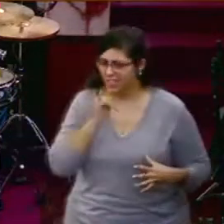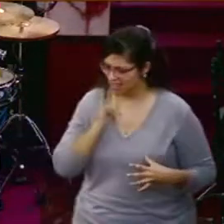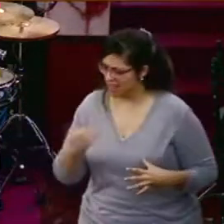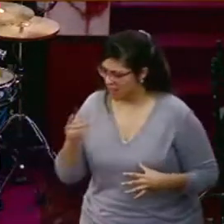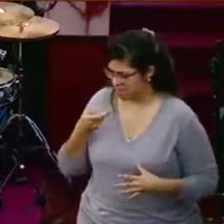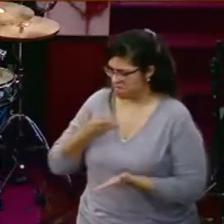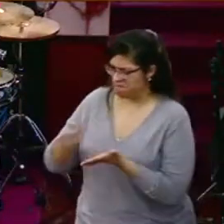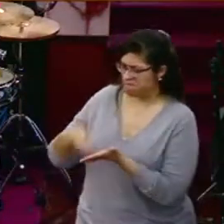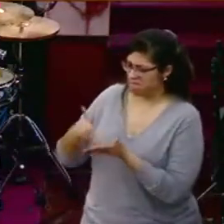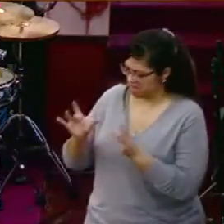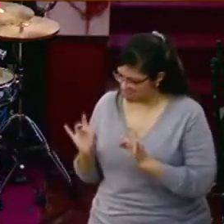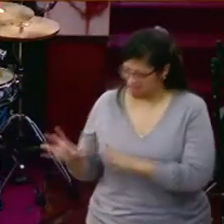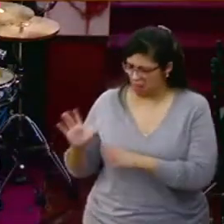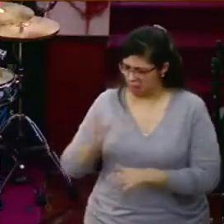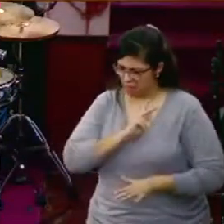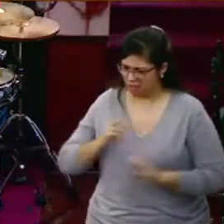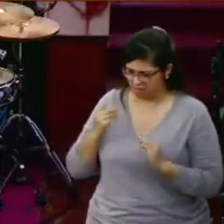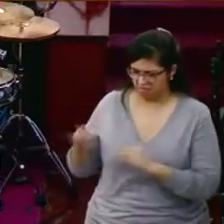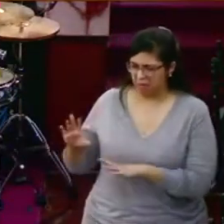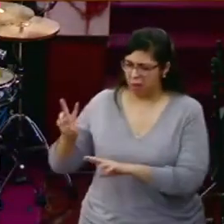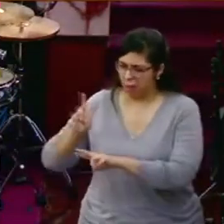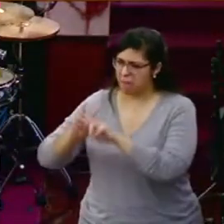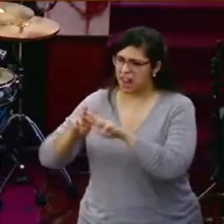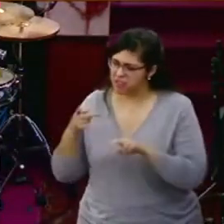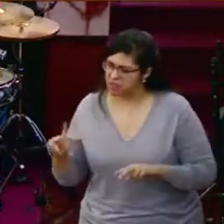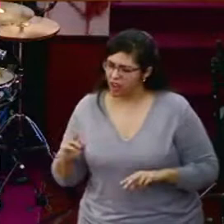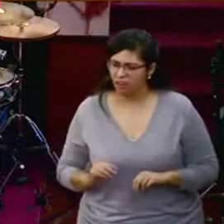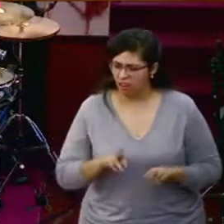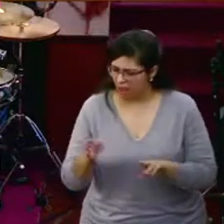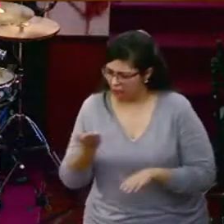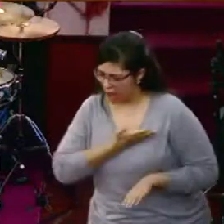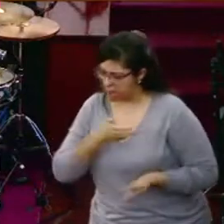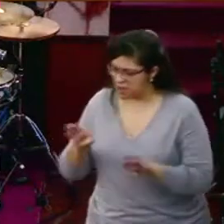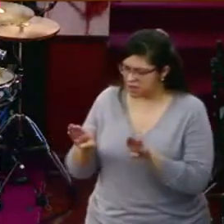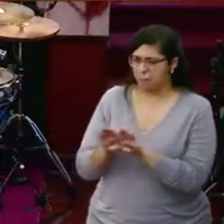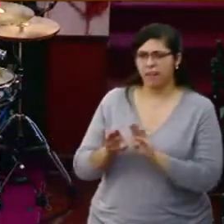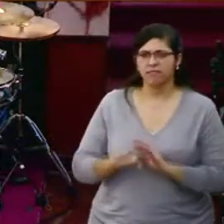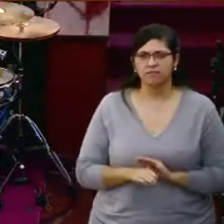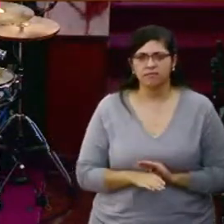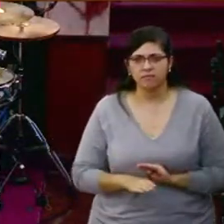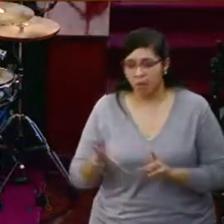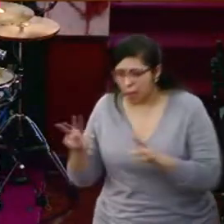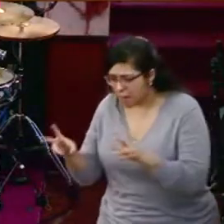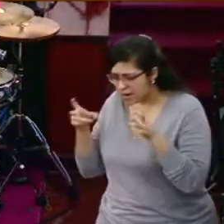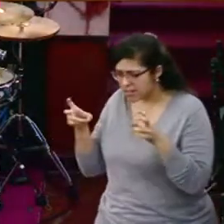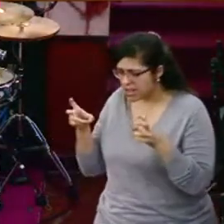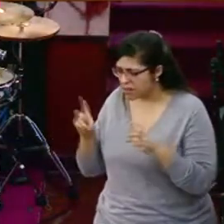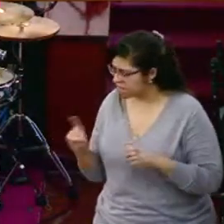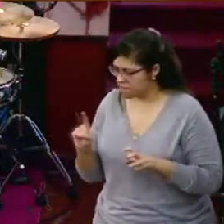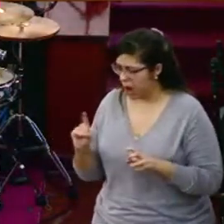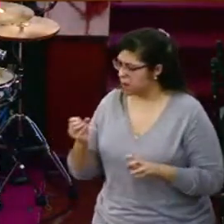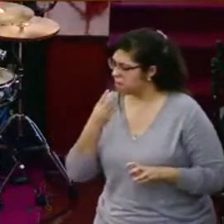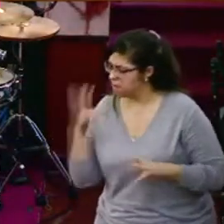lugar nós vamos prender você e seus amigos para que vocês percebam que vocês não são